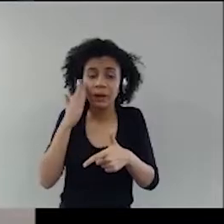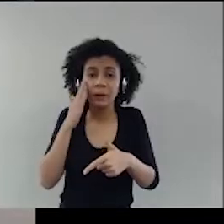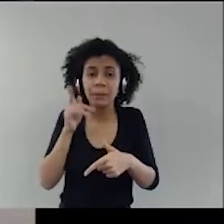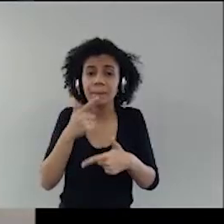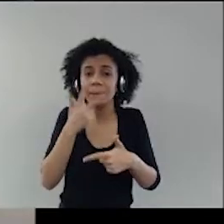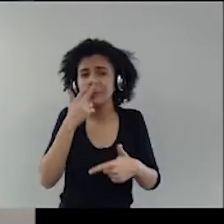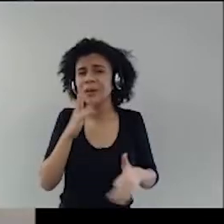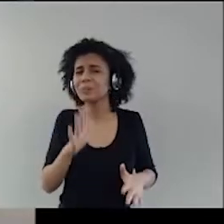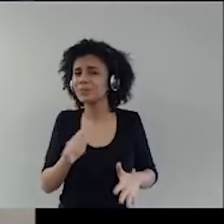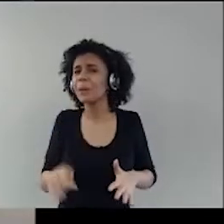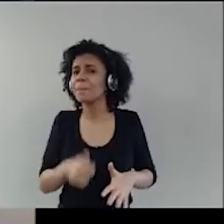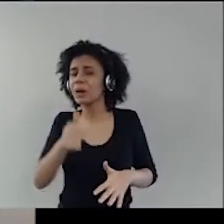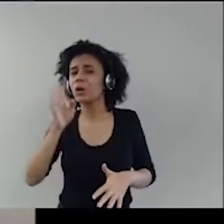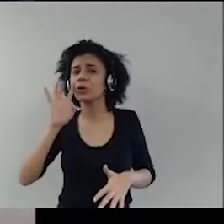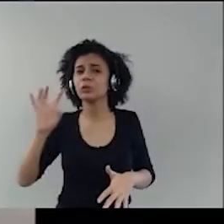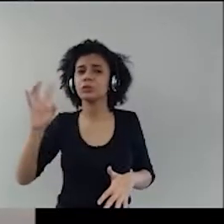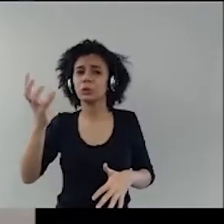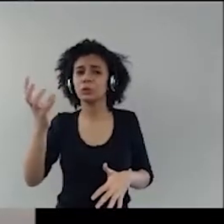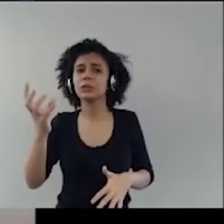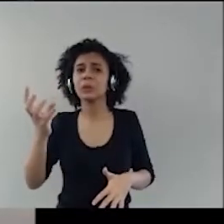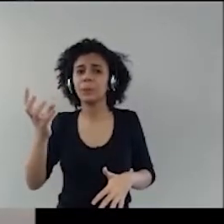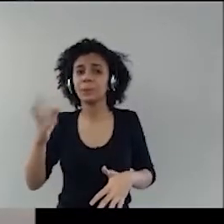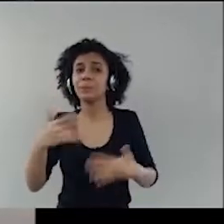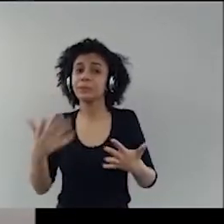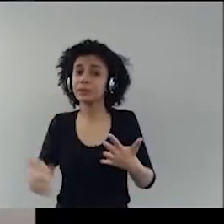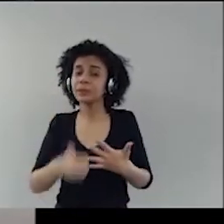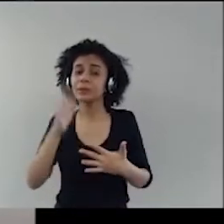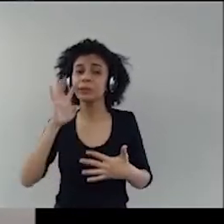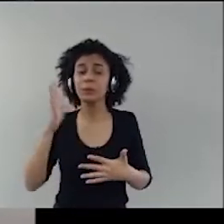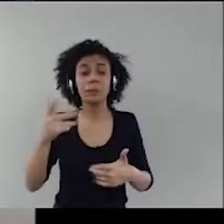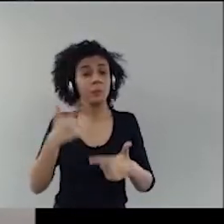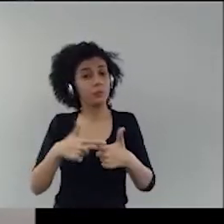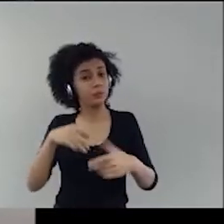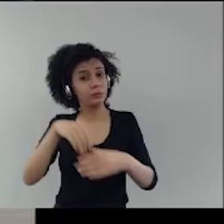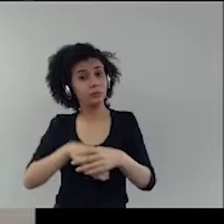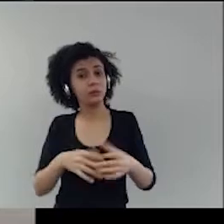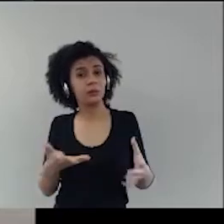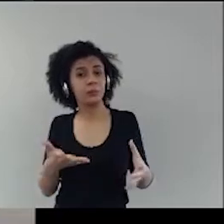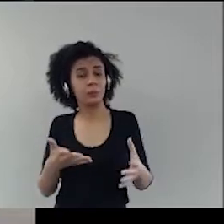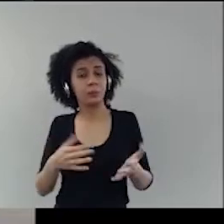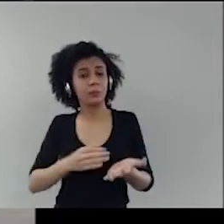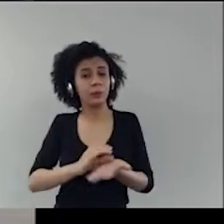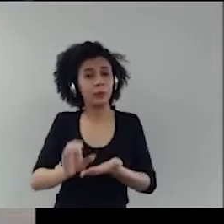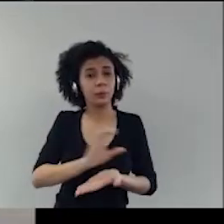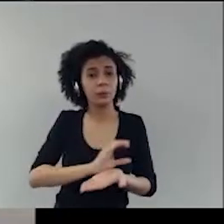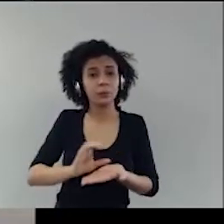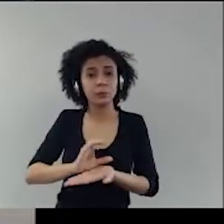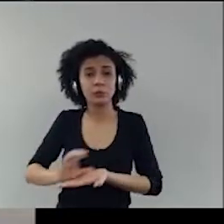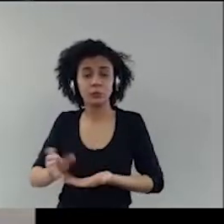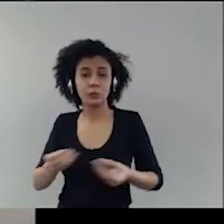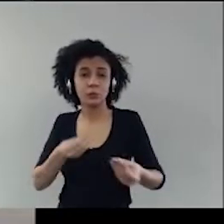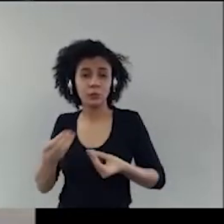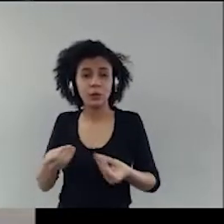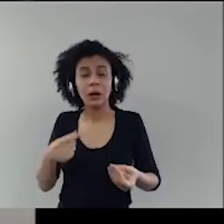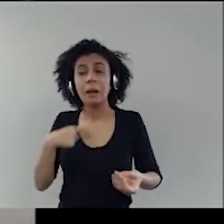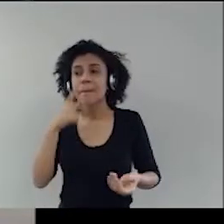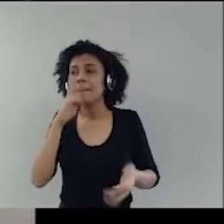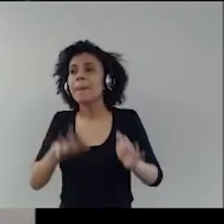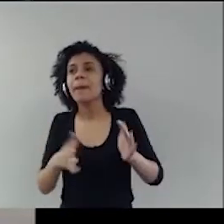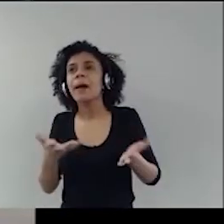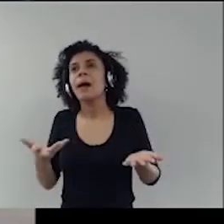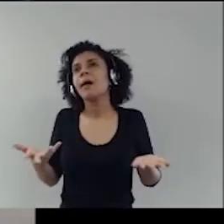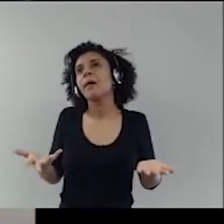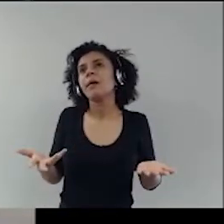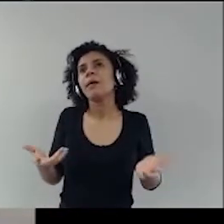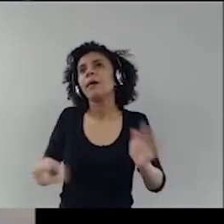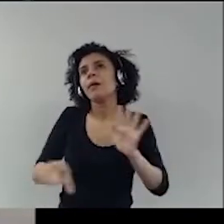parece que é a melhor solução. E é a melhor solução, inclusive em matéria de recursos, porque nós estamos falando aqui de relativização